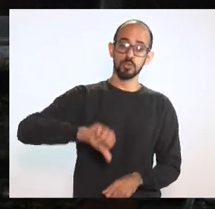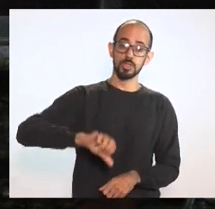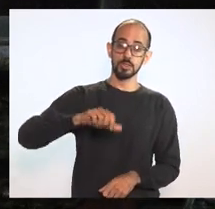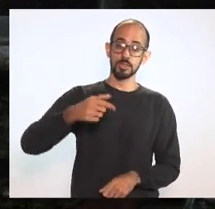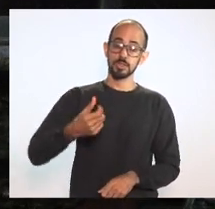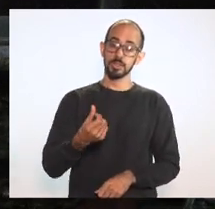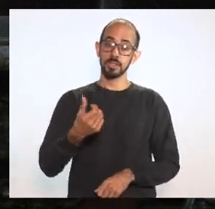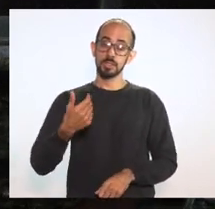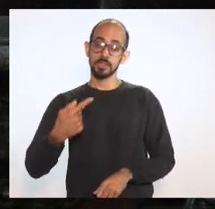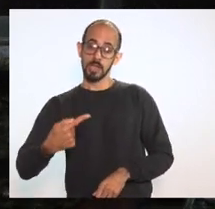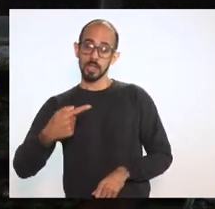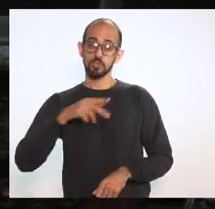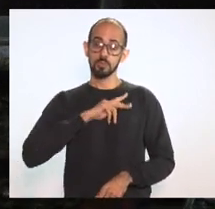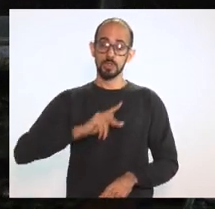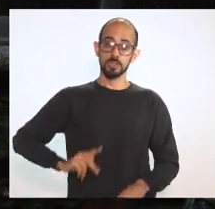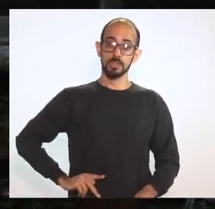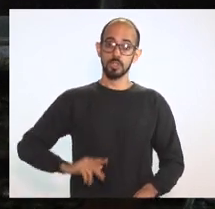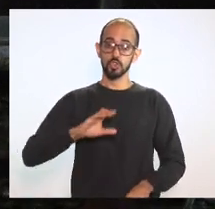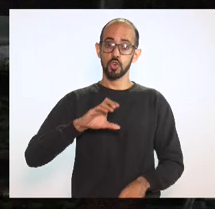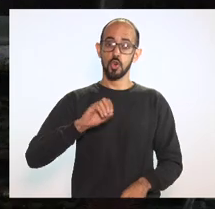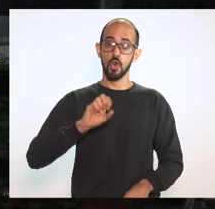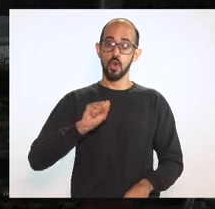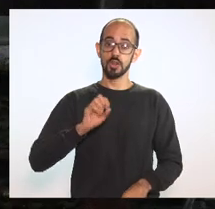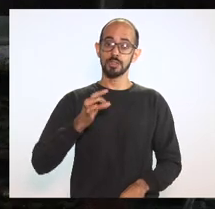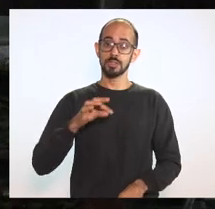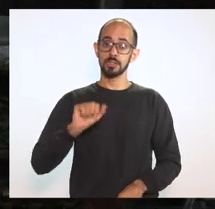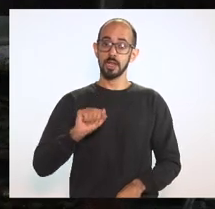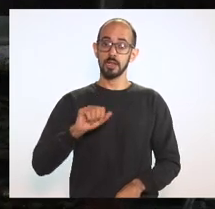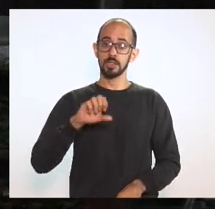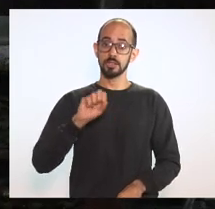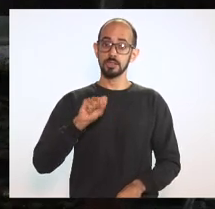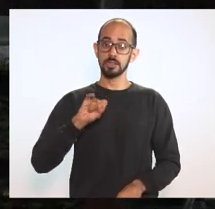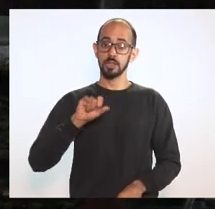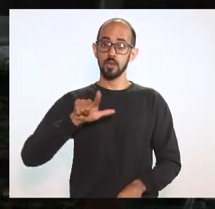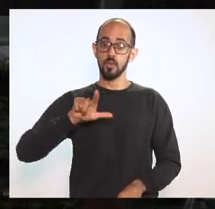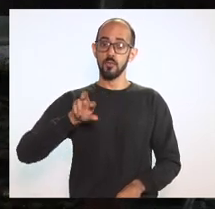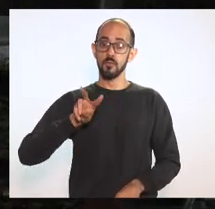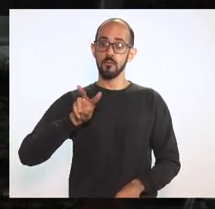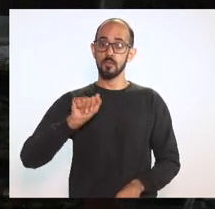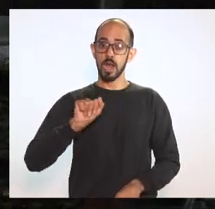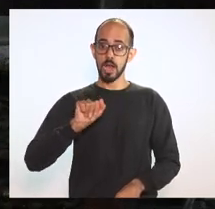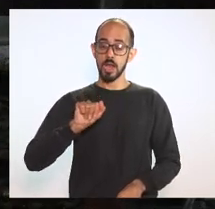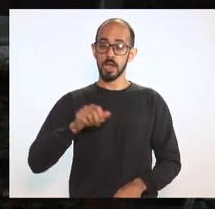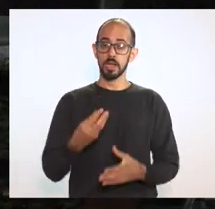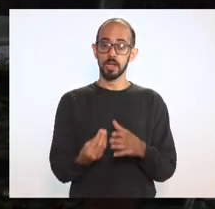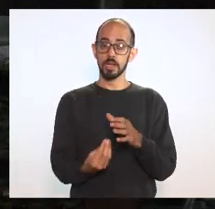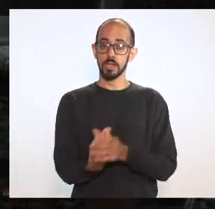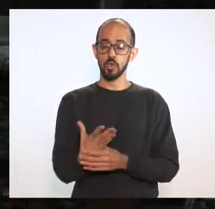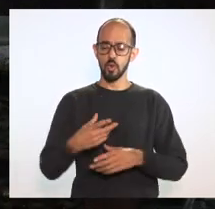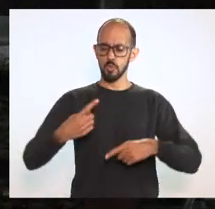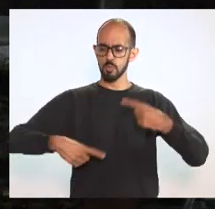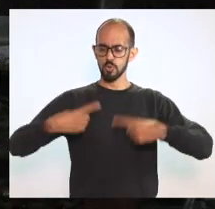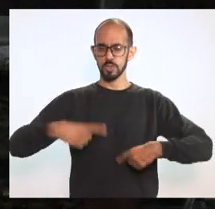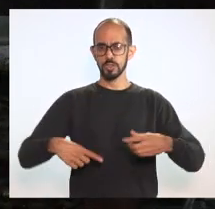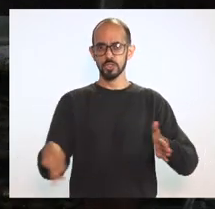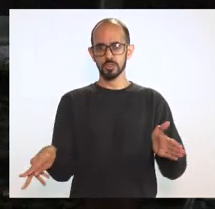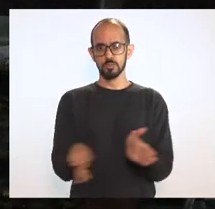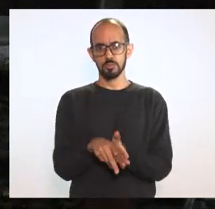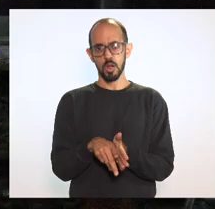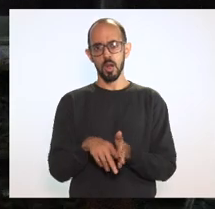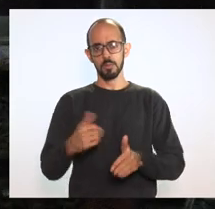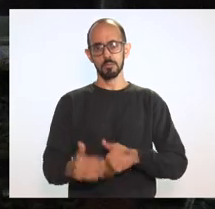Silva começa um novo ciclo de investimentos em infraestrutura. Foram criadas políticas específicas